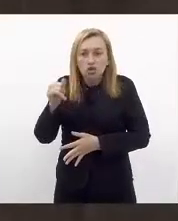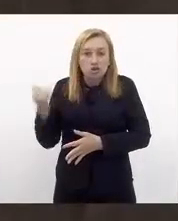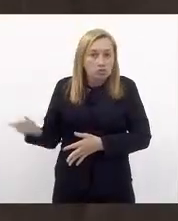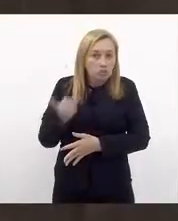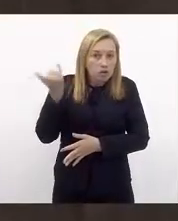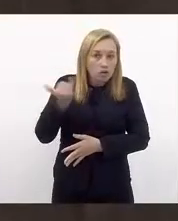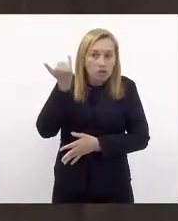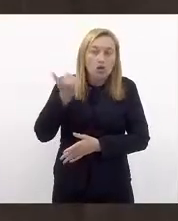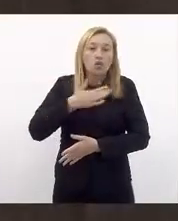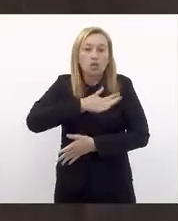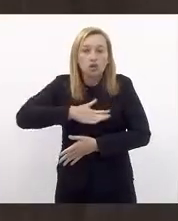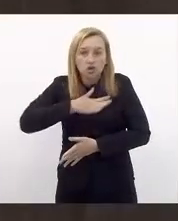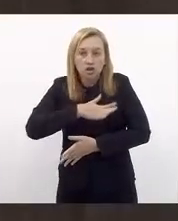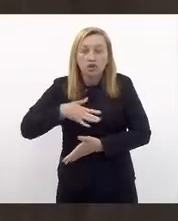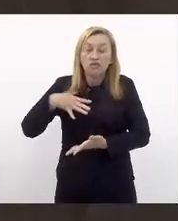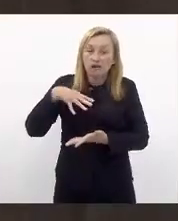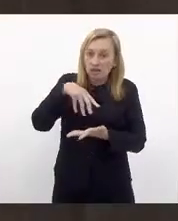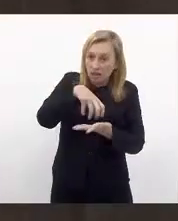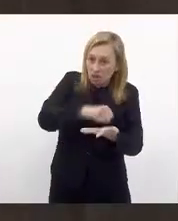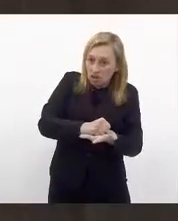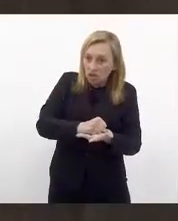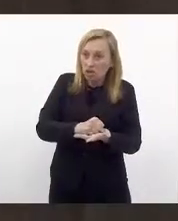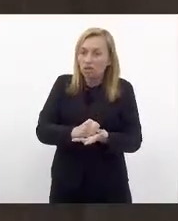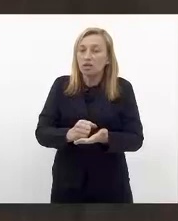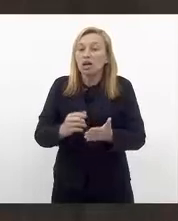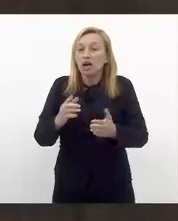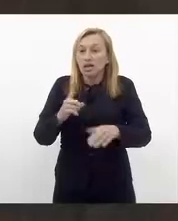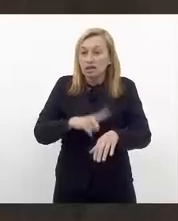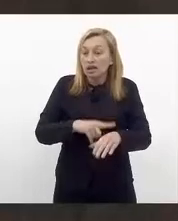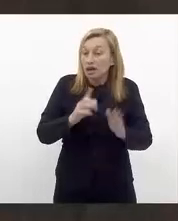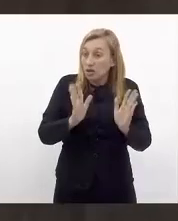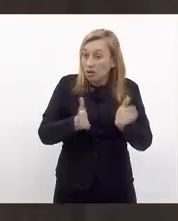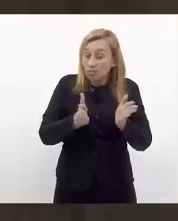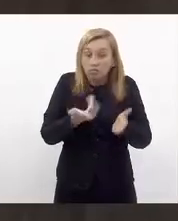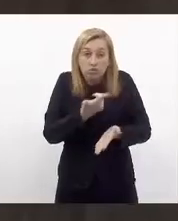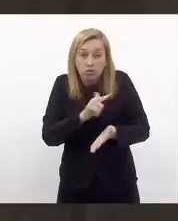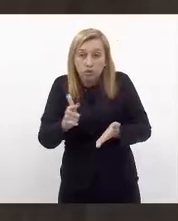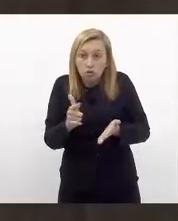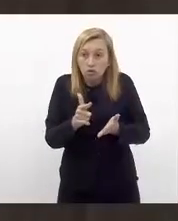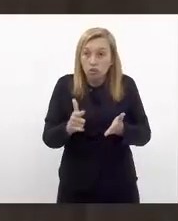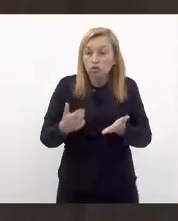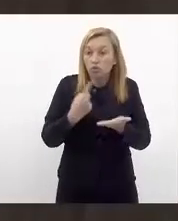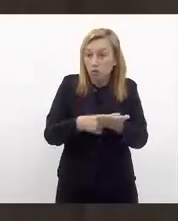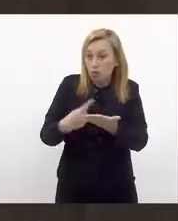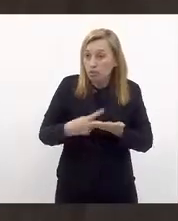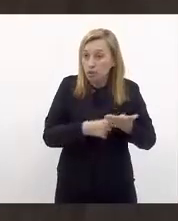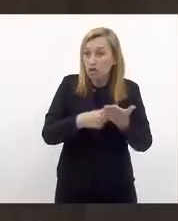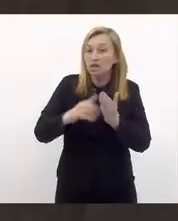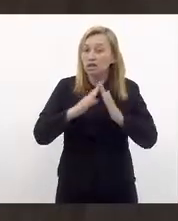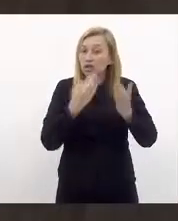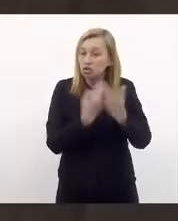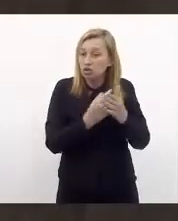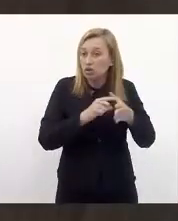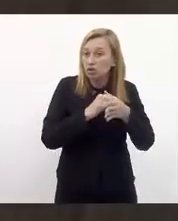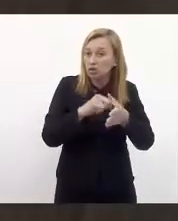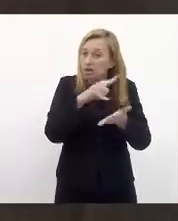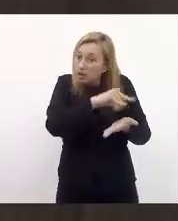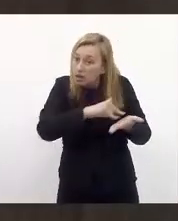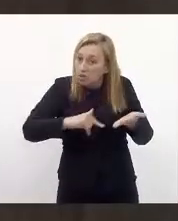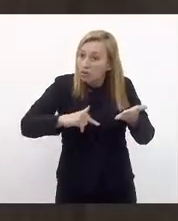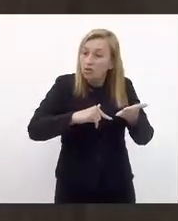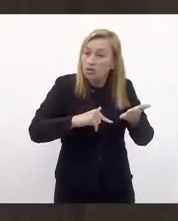e eu gostaria que ficasse registrado que até o momento a gente não tem o que ficou acordado um colégio líder em